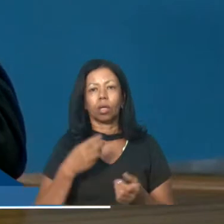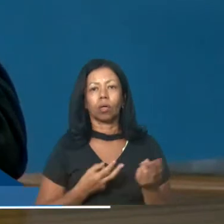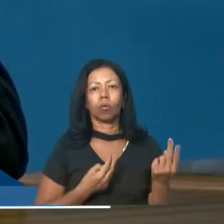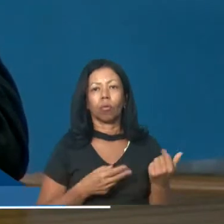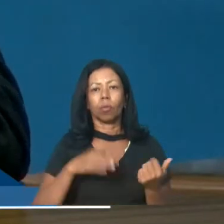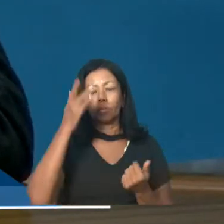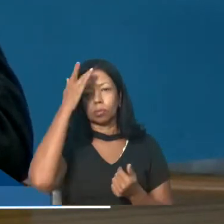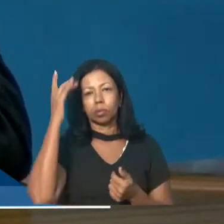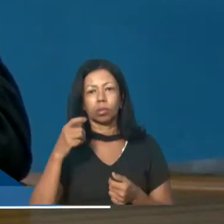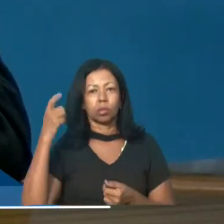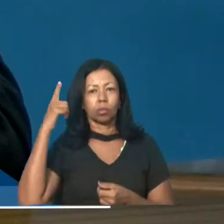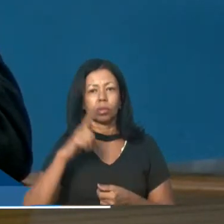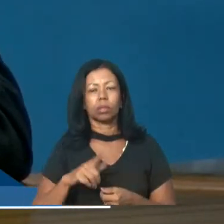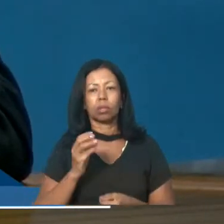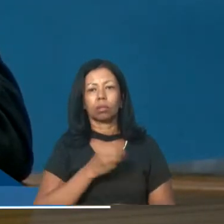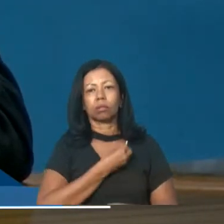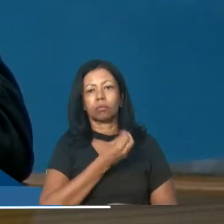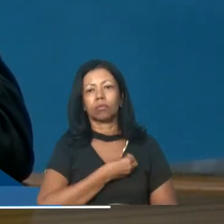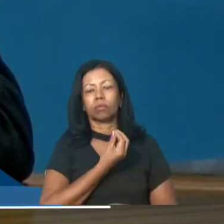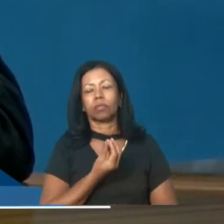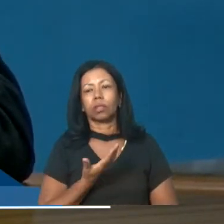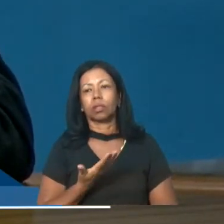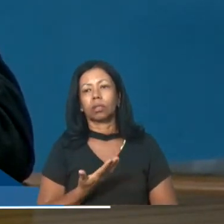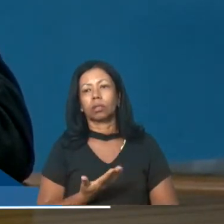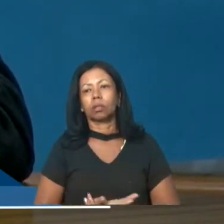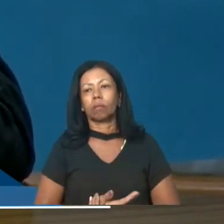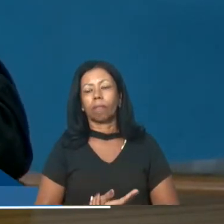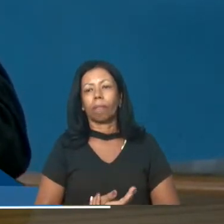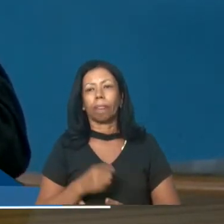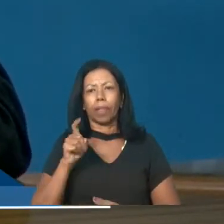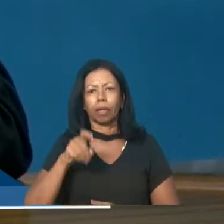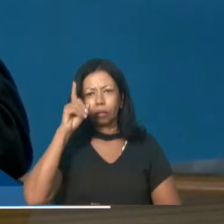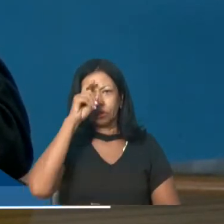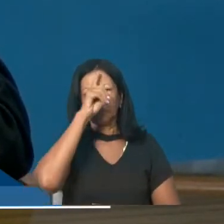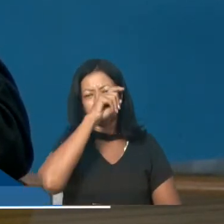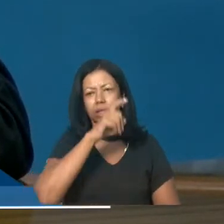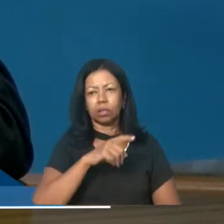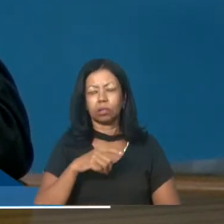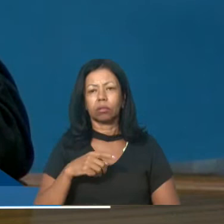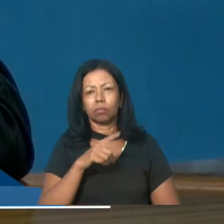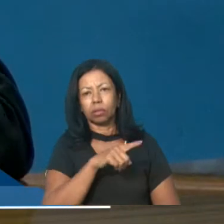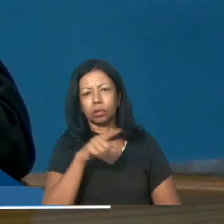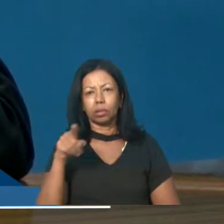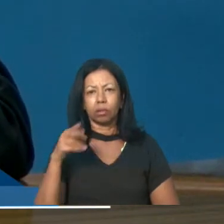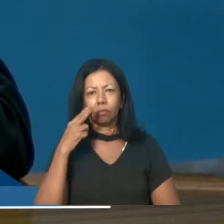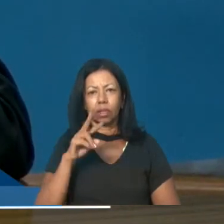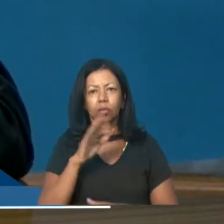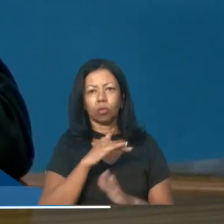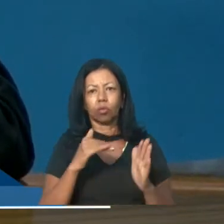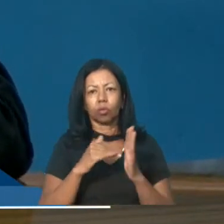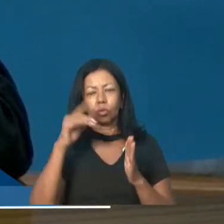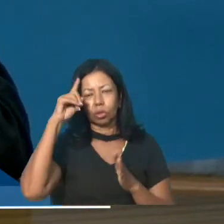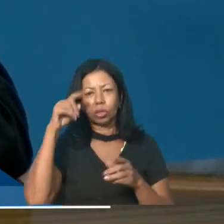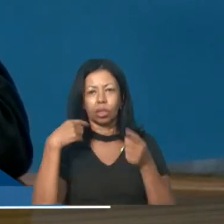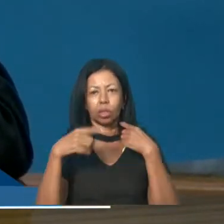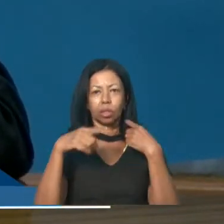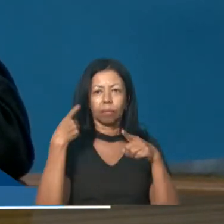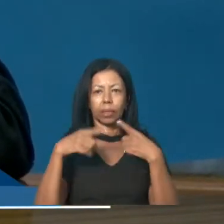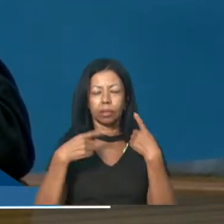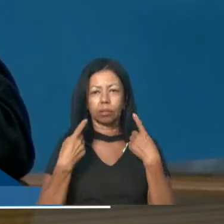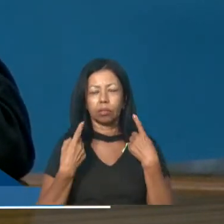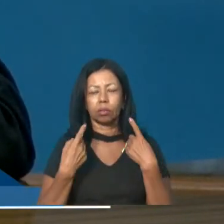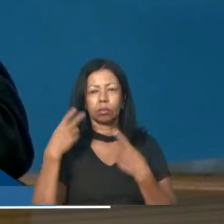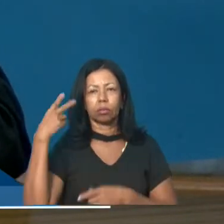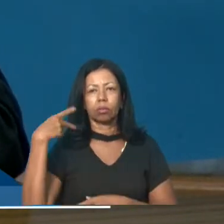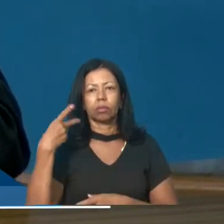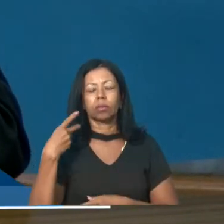conviver consigo mesmo. Porque é muito difícil você absorver todo dia essas reclamações do parlamento